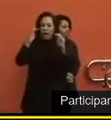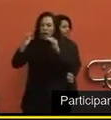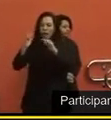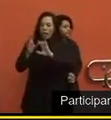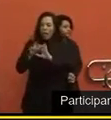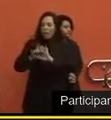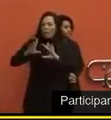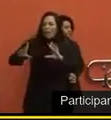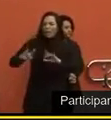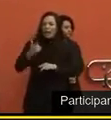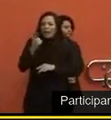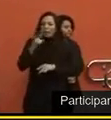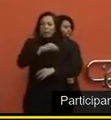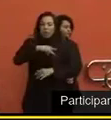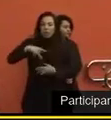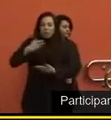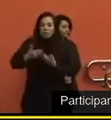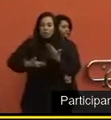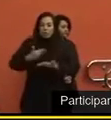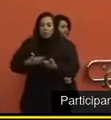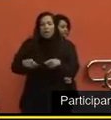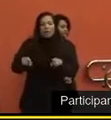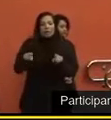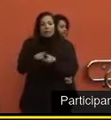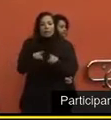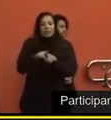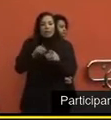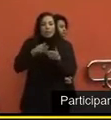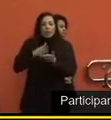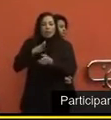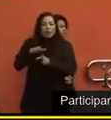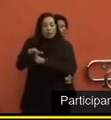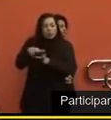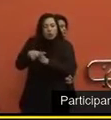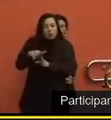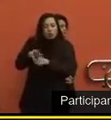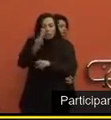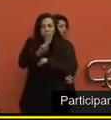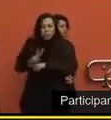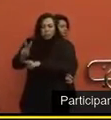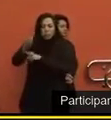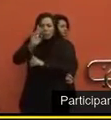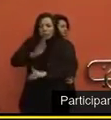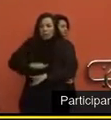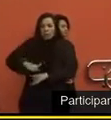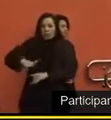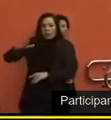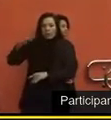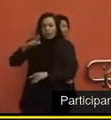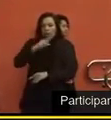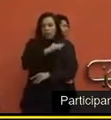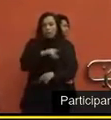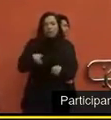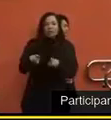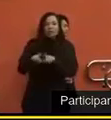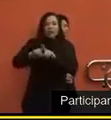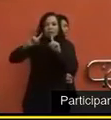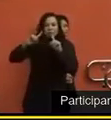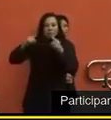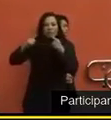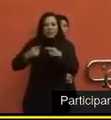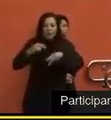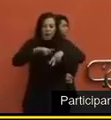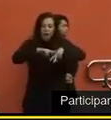independência funcional dos seus membros, um guardista na tutela coletiva, na proteção da criança e do adolescente, no combate à violência